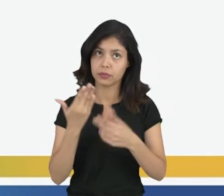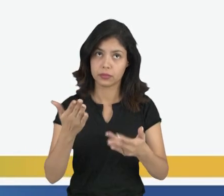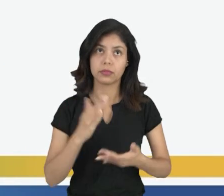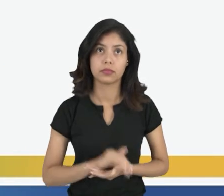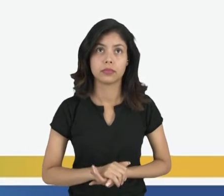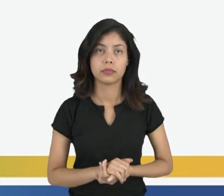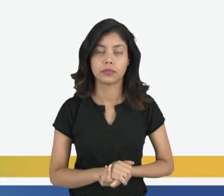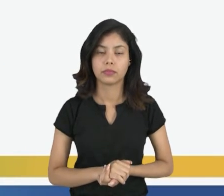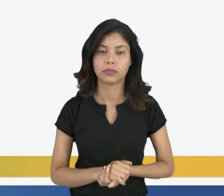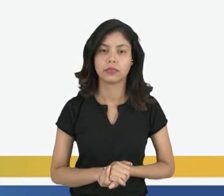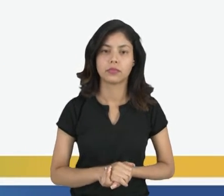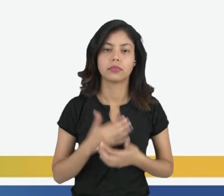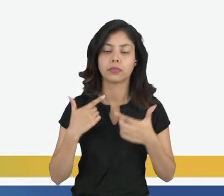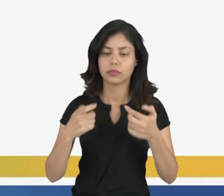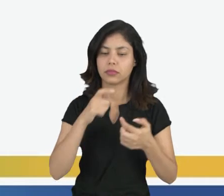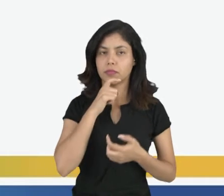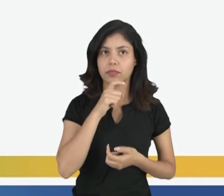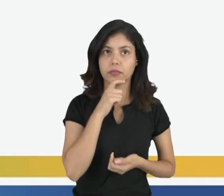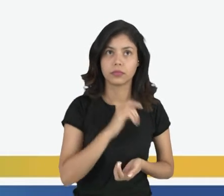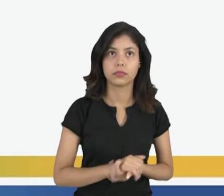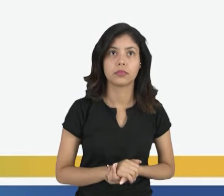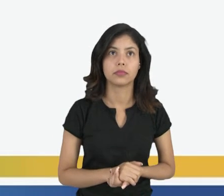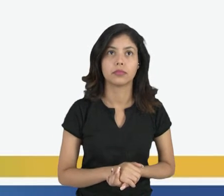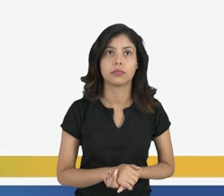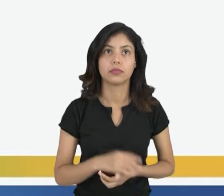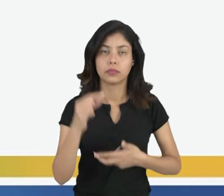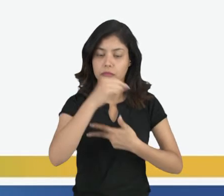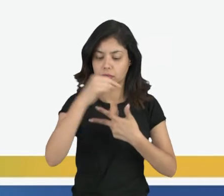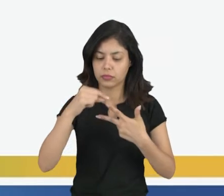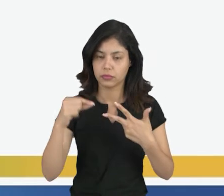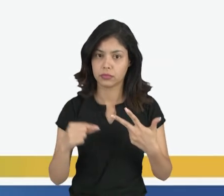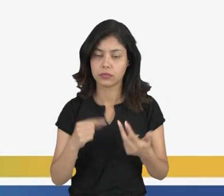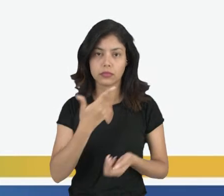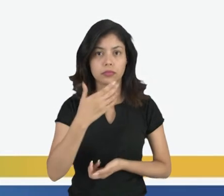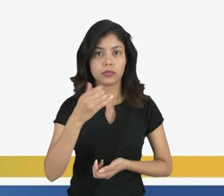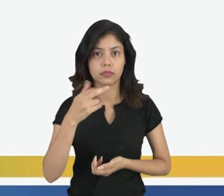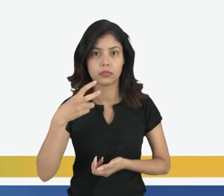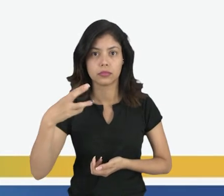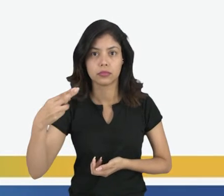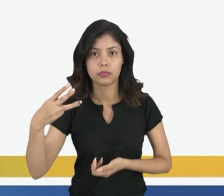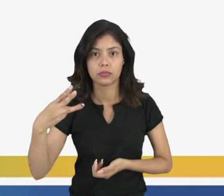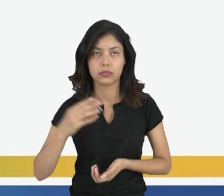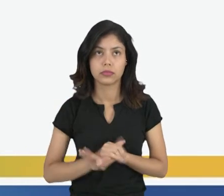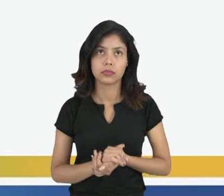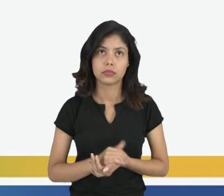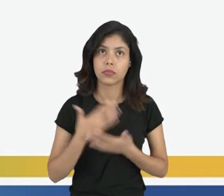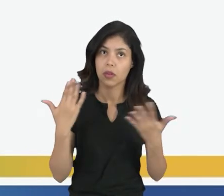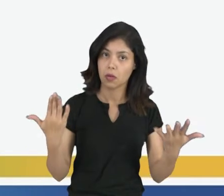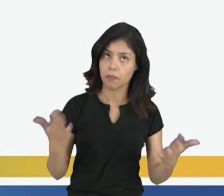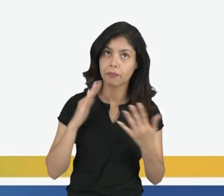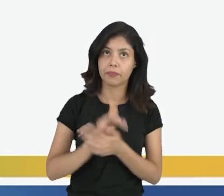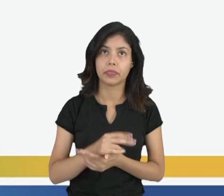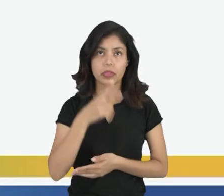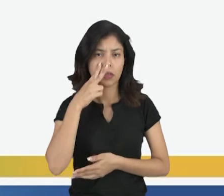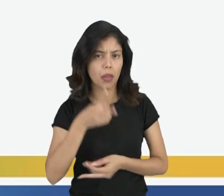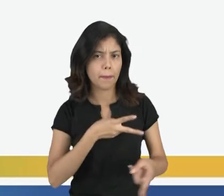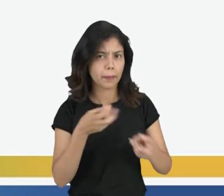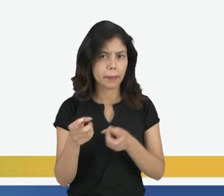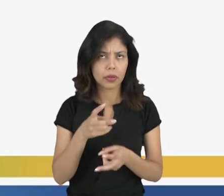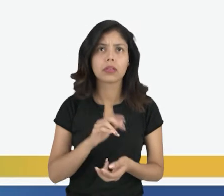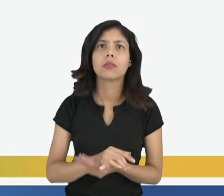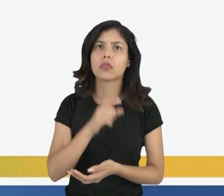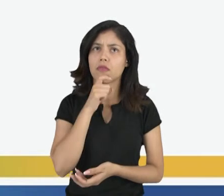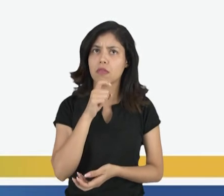né, acerca aí da Guerra Fria e uma questão do Enem de 2013. Embora o aspecto mais óbvio da